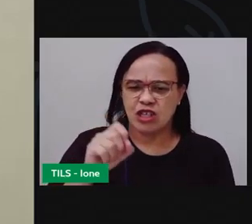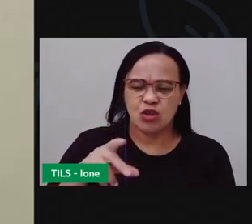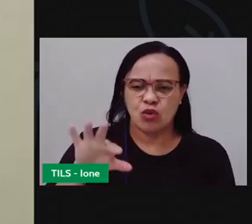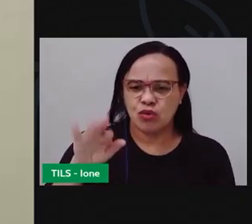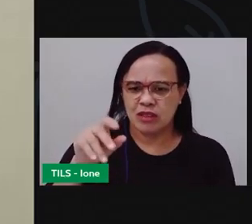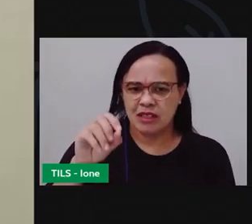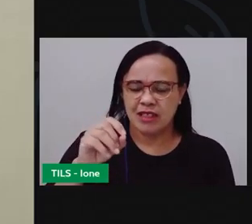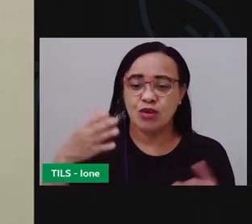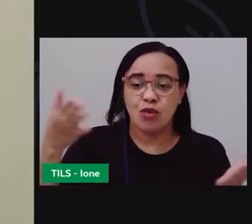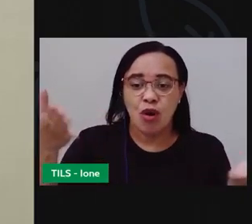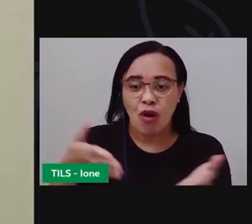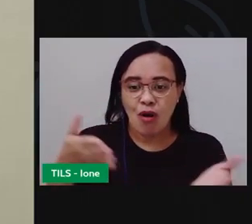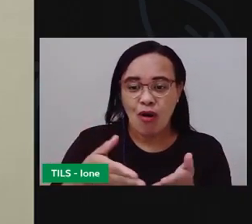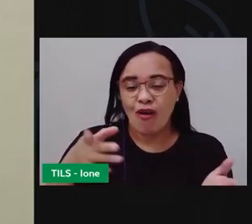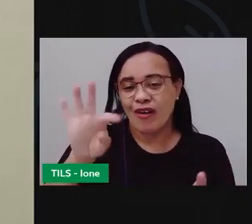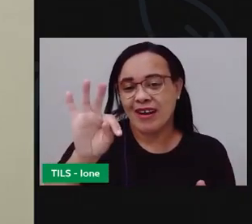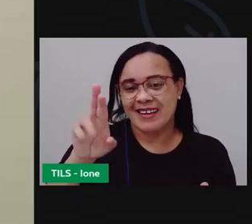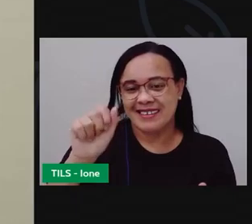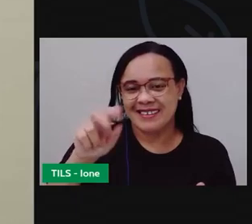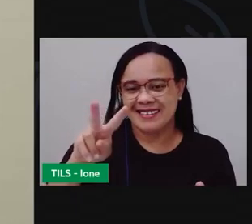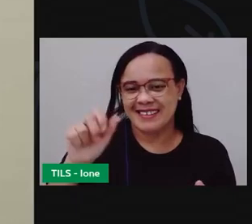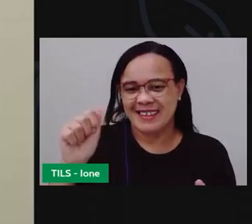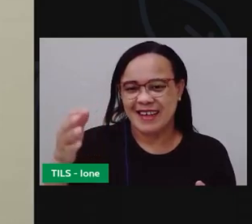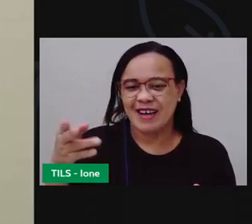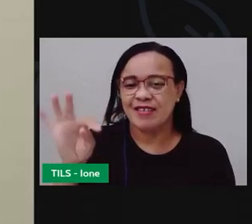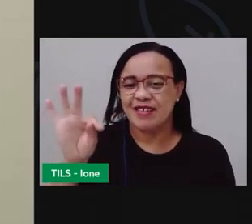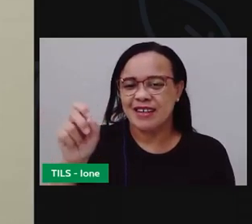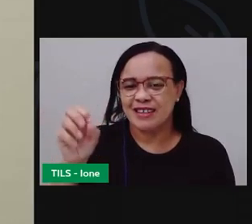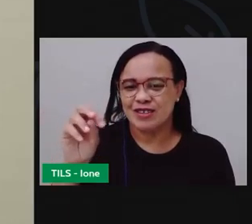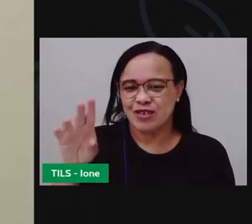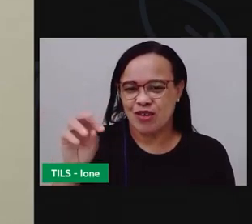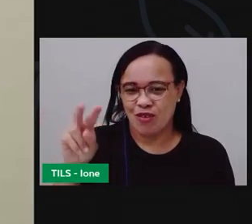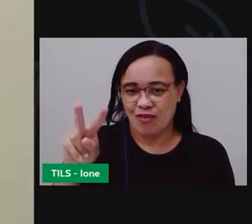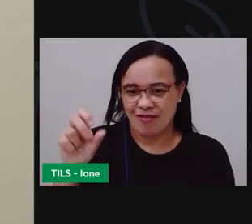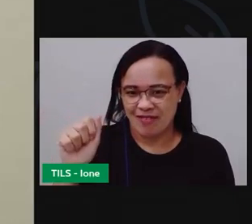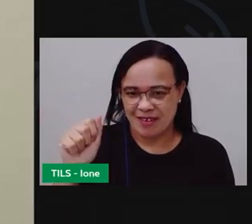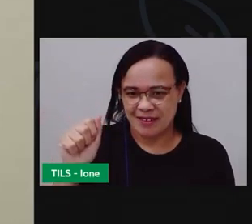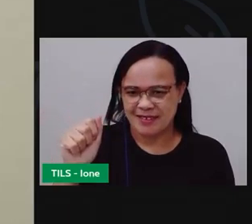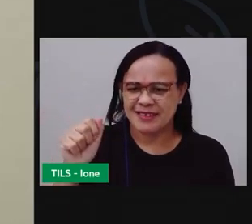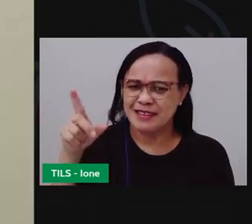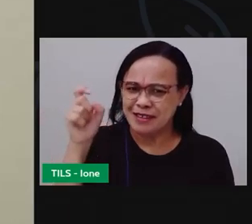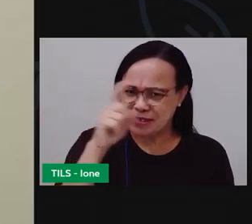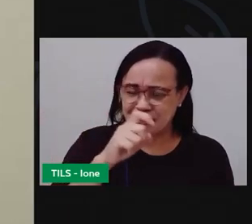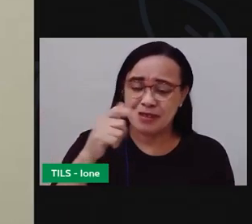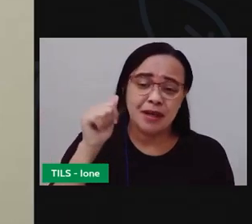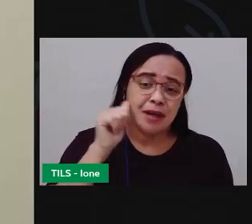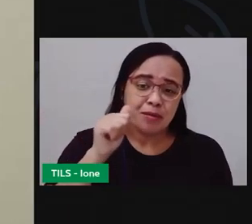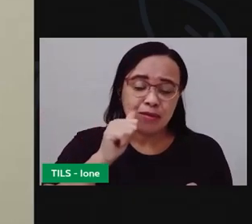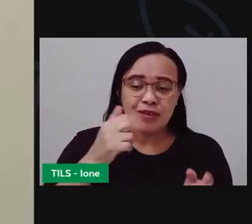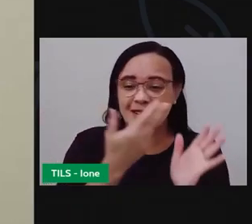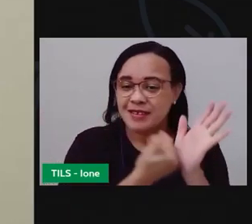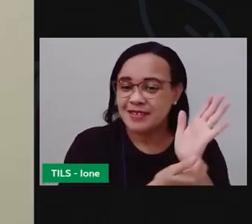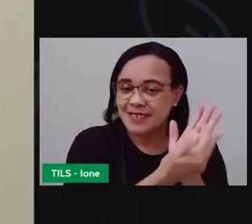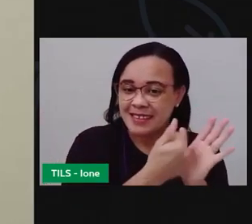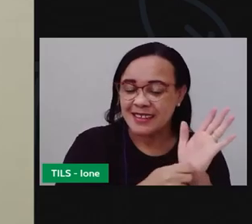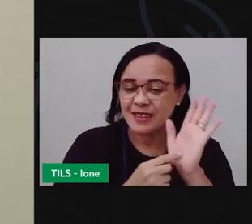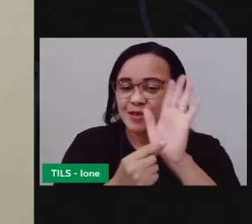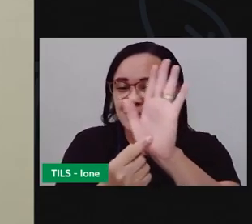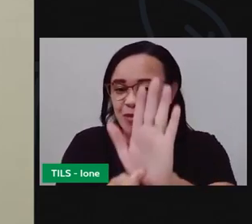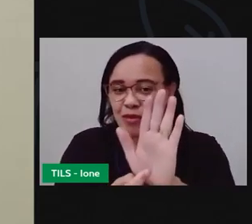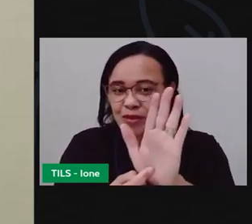do trava-trova. E aí a autora já colocou aqui essa ilustração para mostrar que é